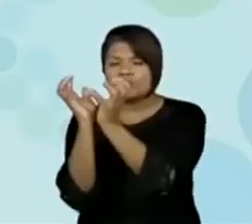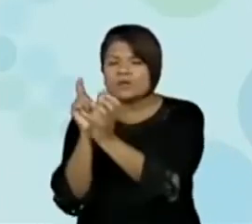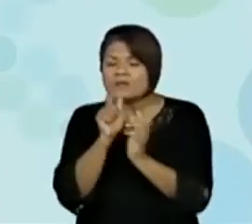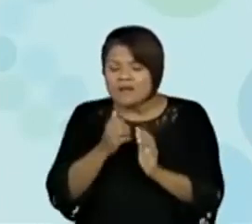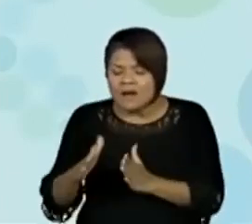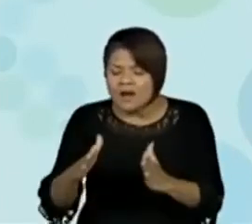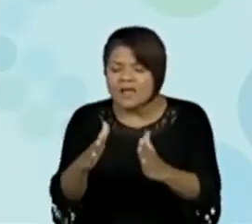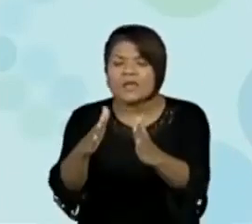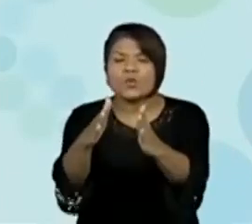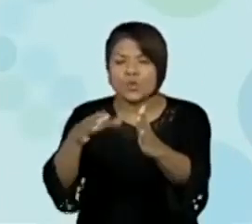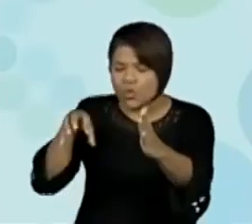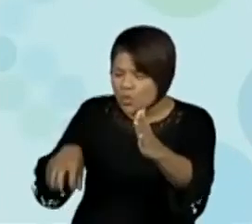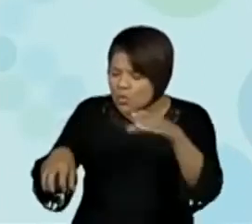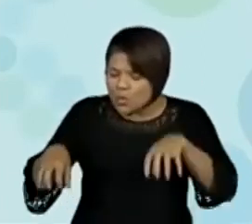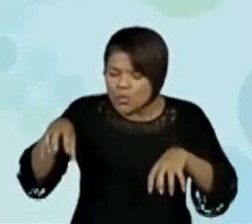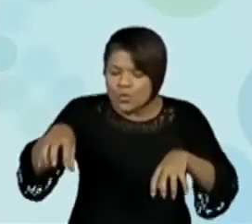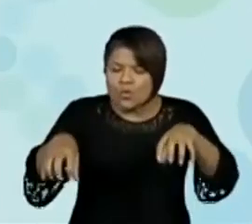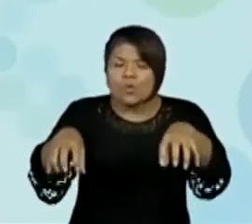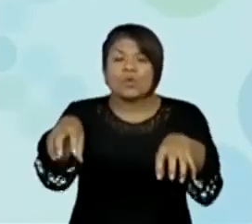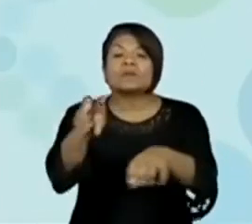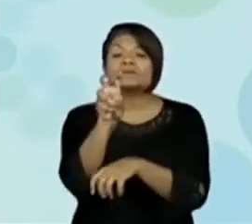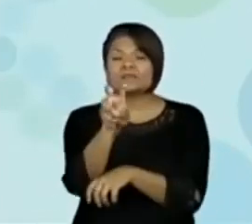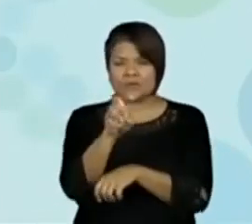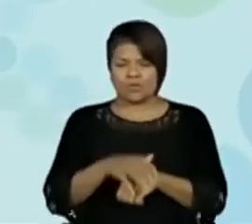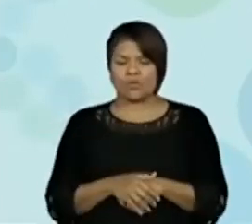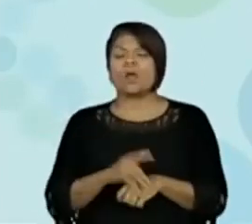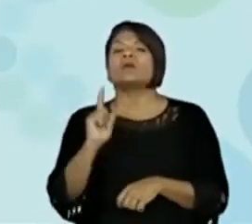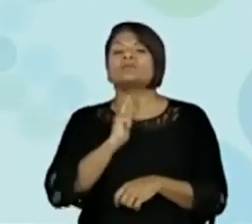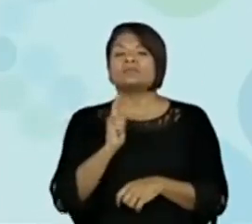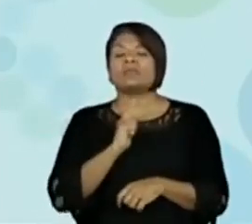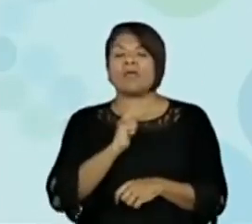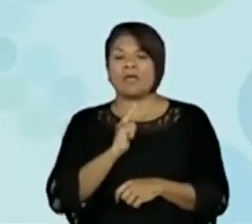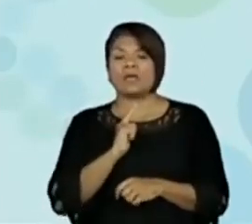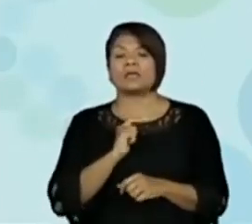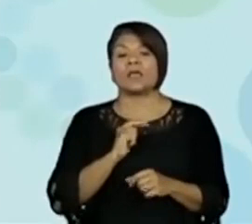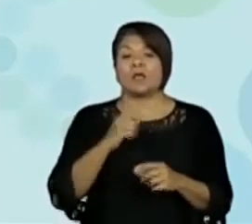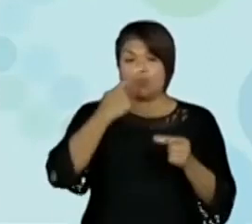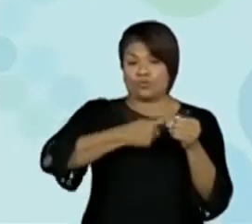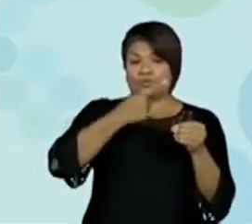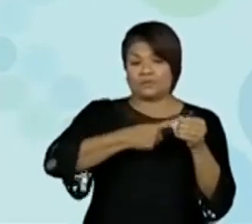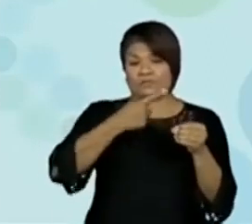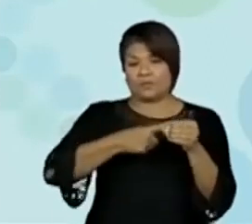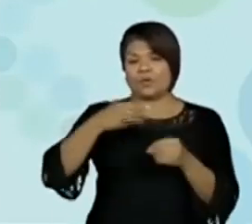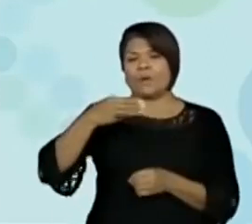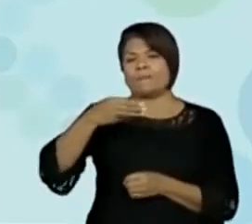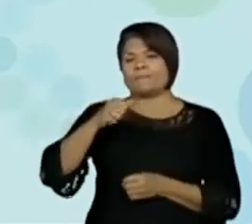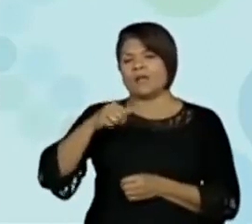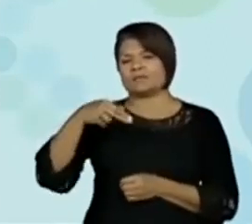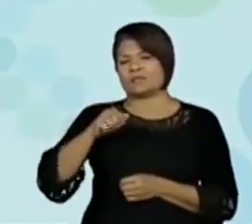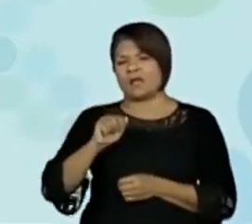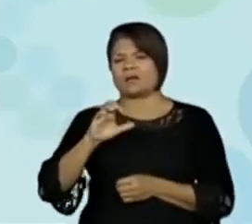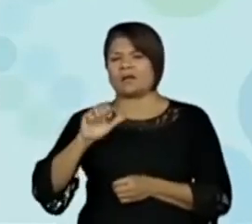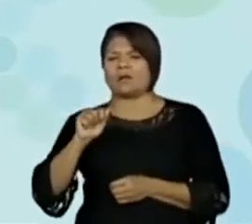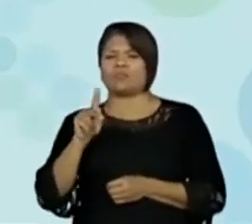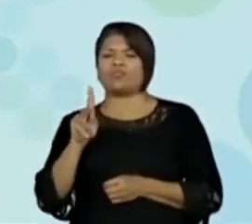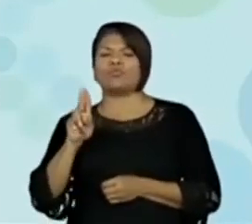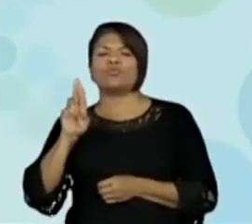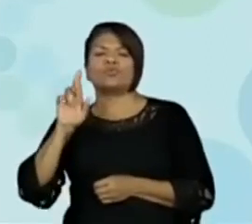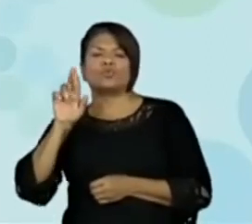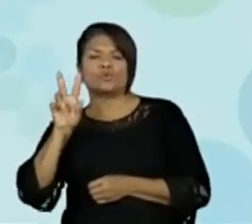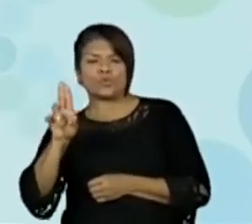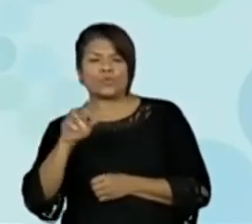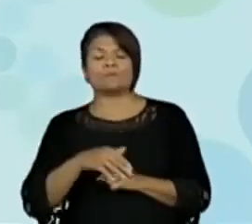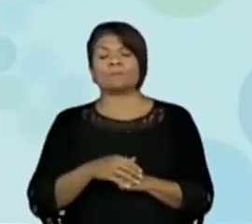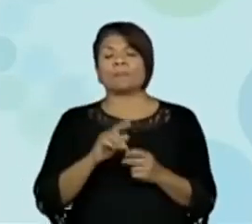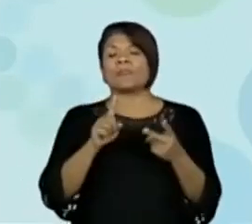reserva do Rio Negro, situada entre os municípios Manacapuru,